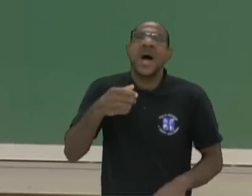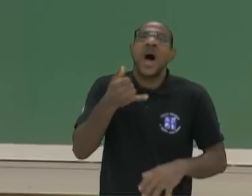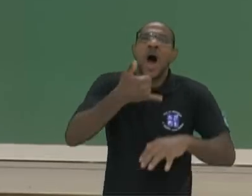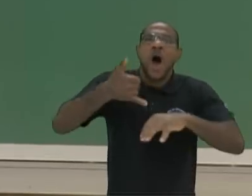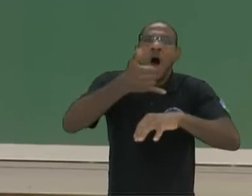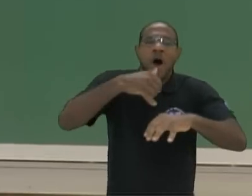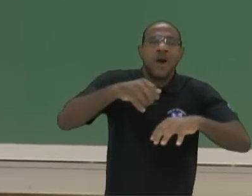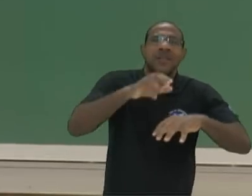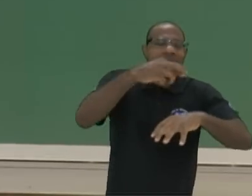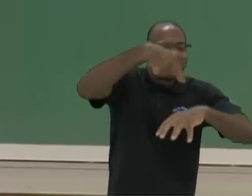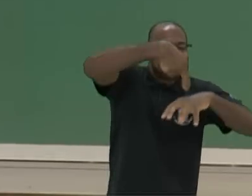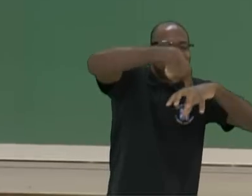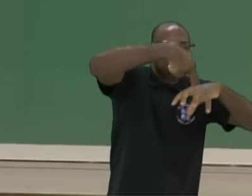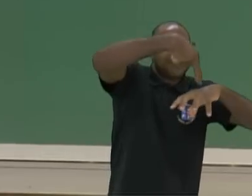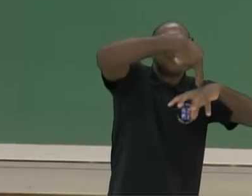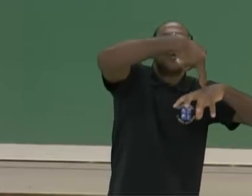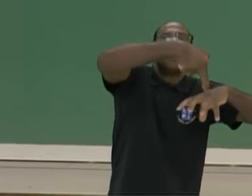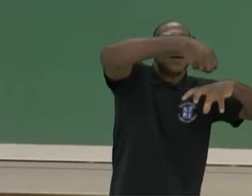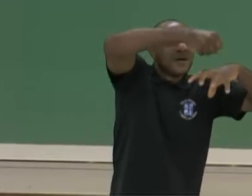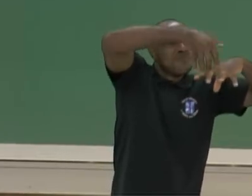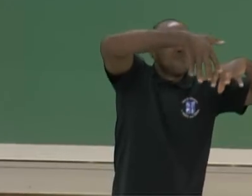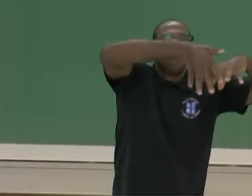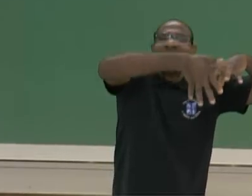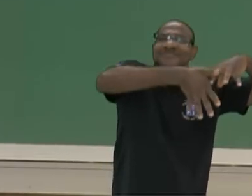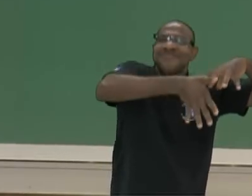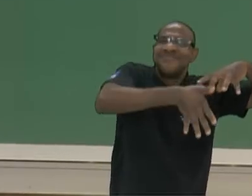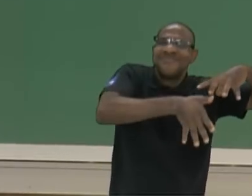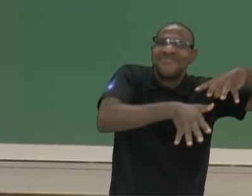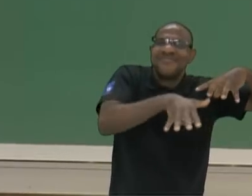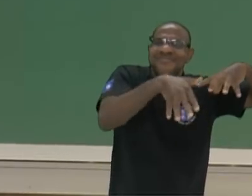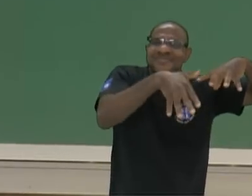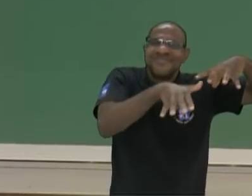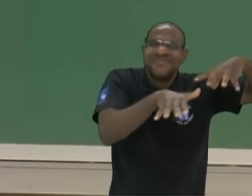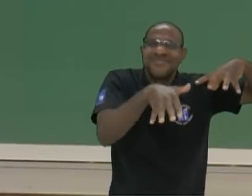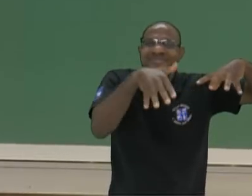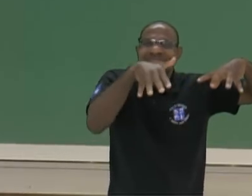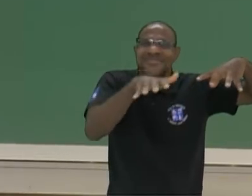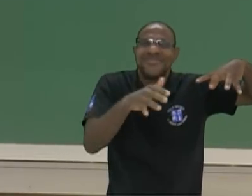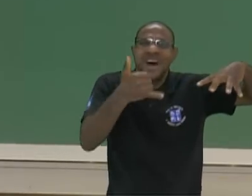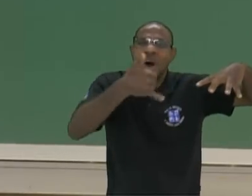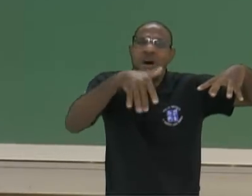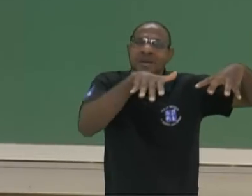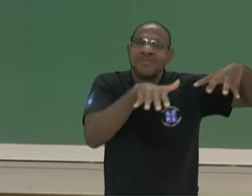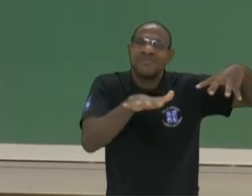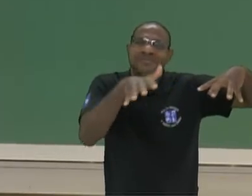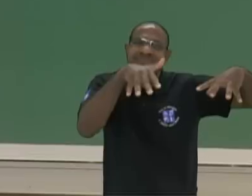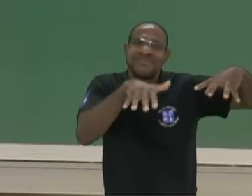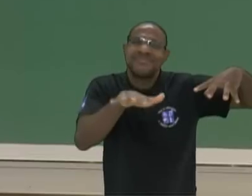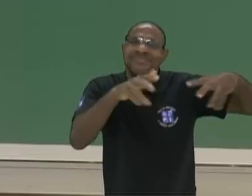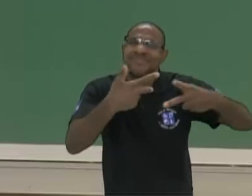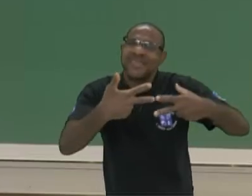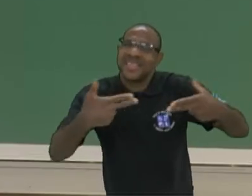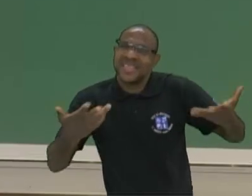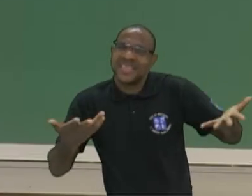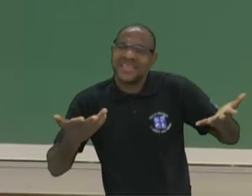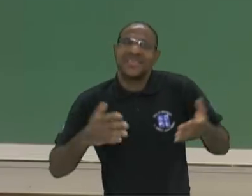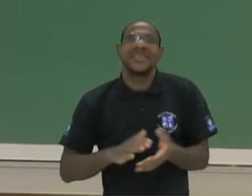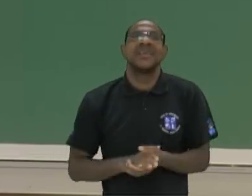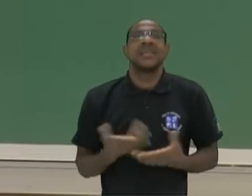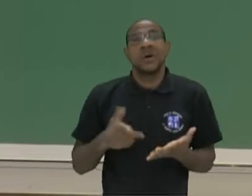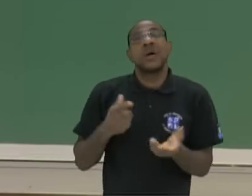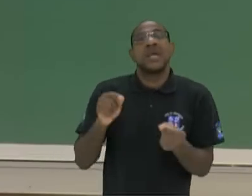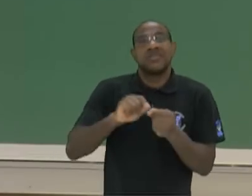desde agosto do ano passado até fevereiro, ainda estavam sofrendo com isso e tal, e eles fizeram essa nota de